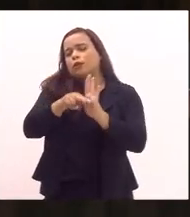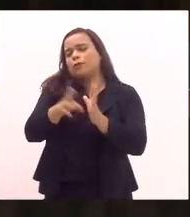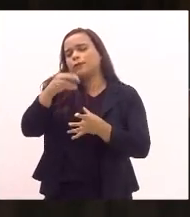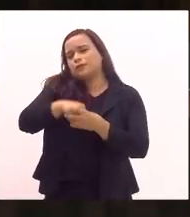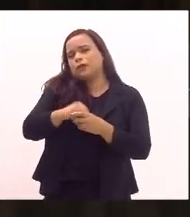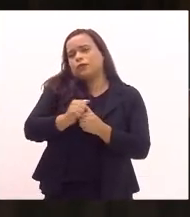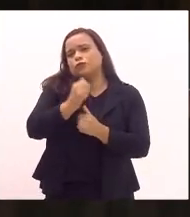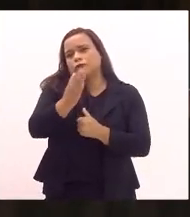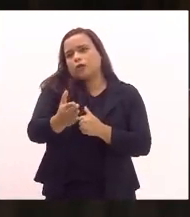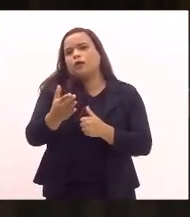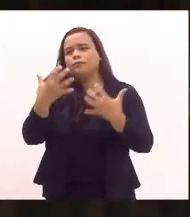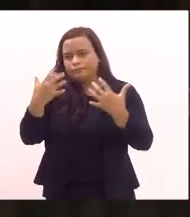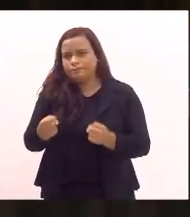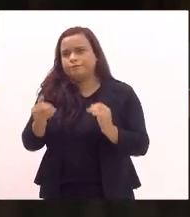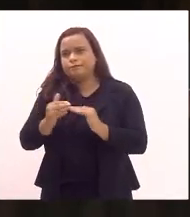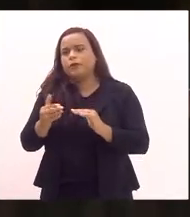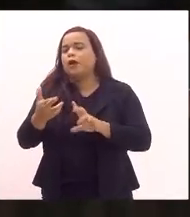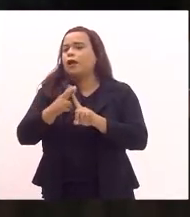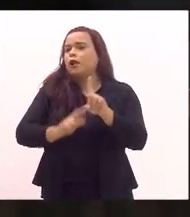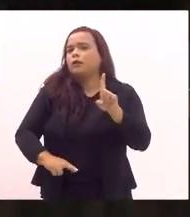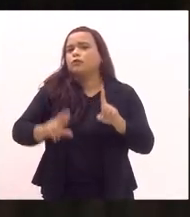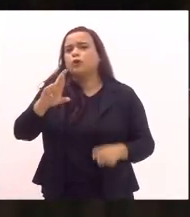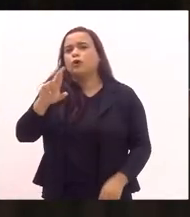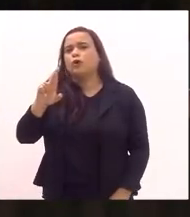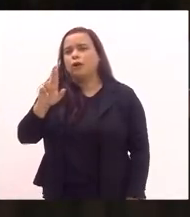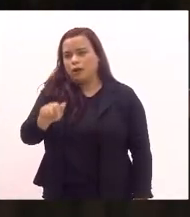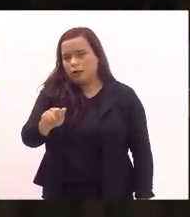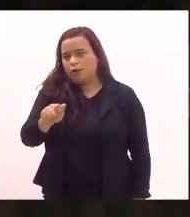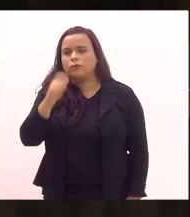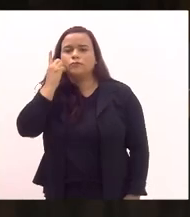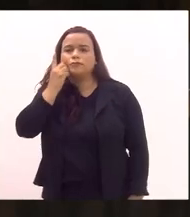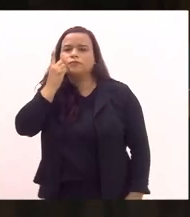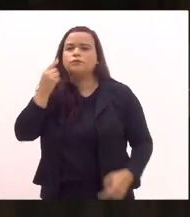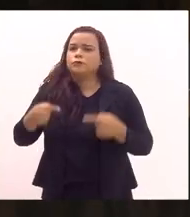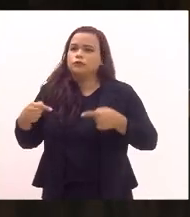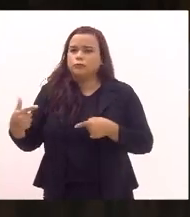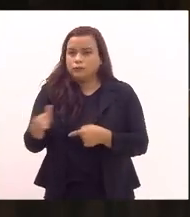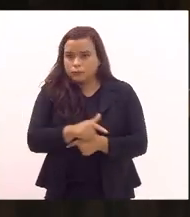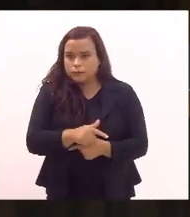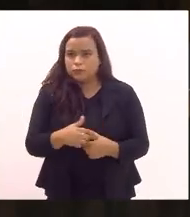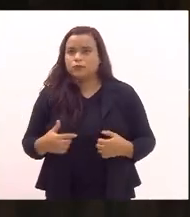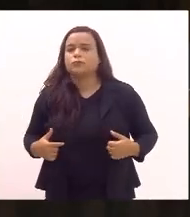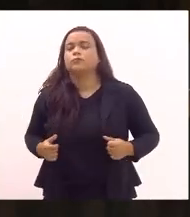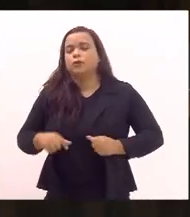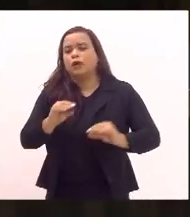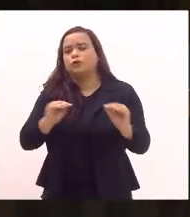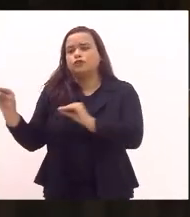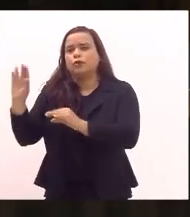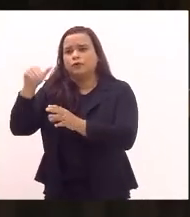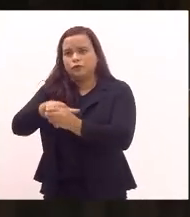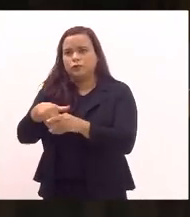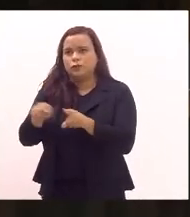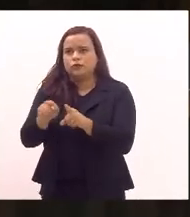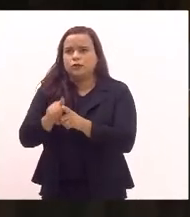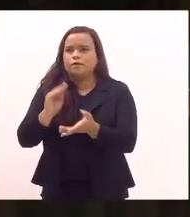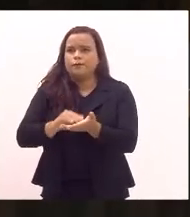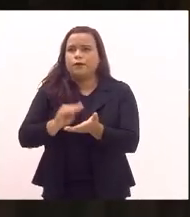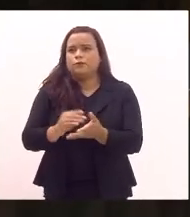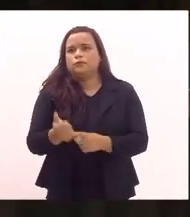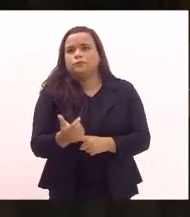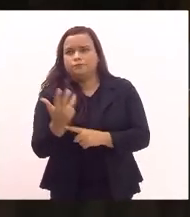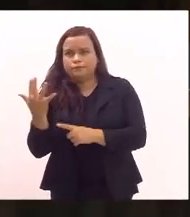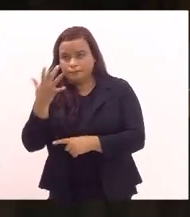favorável relator Deputado Rodrigo Amorim indico são não havendo que quero discutir encerrada a discussão fica adiado a votação por falta de